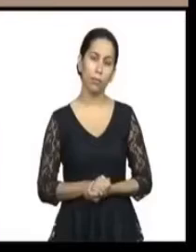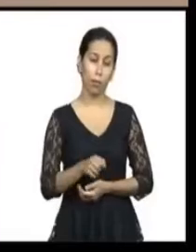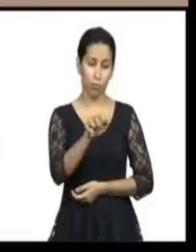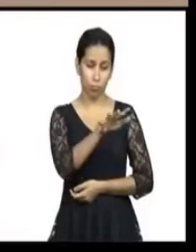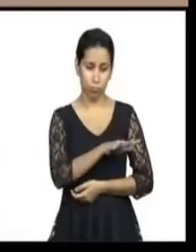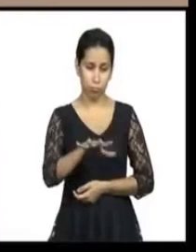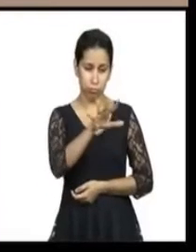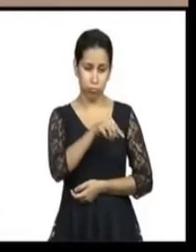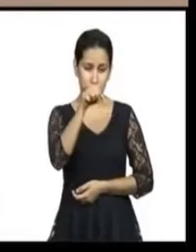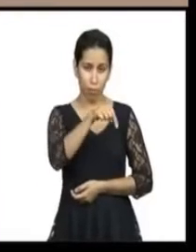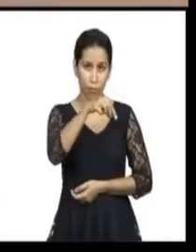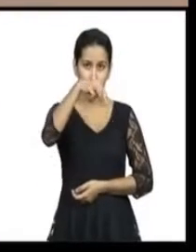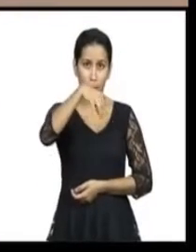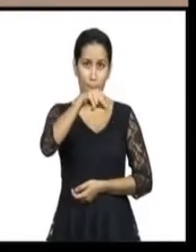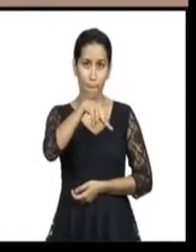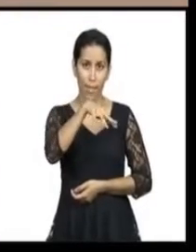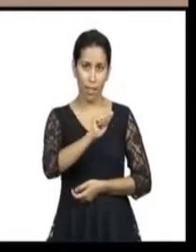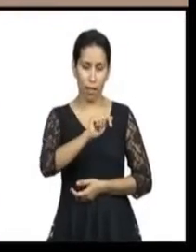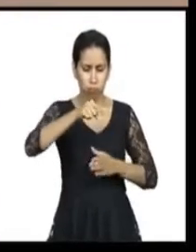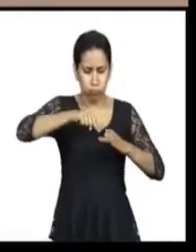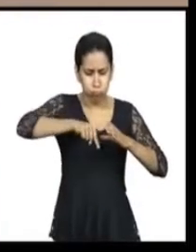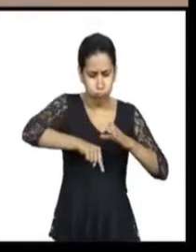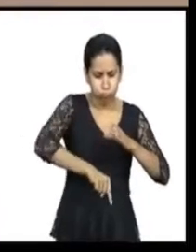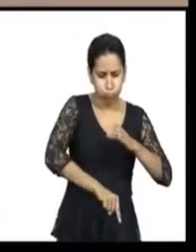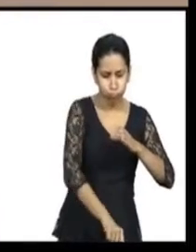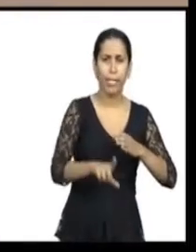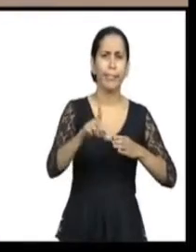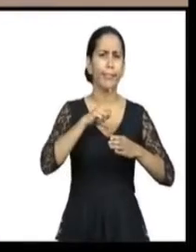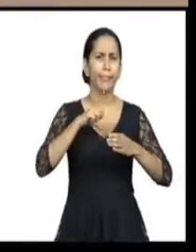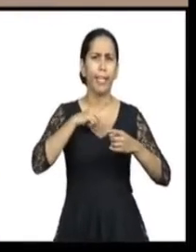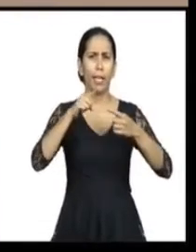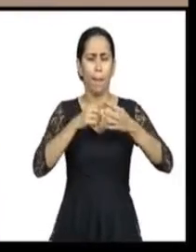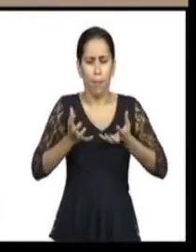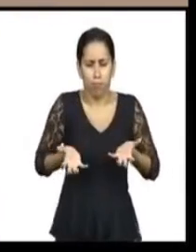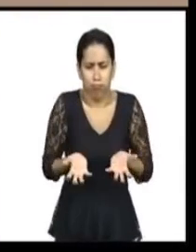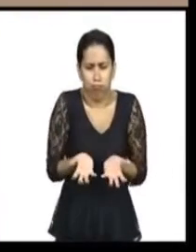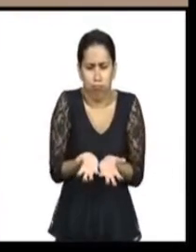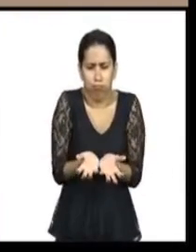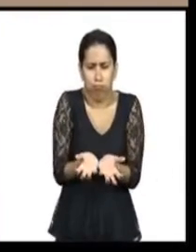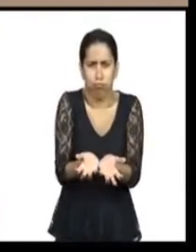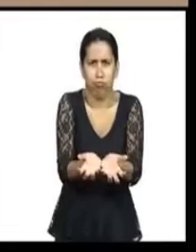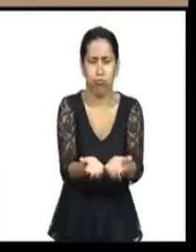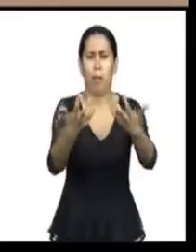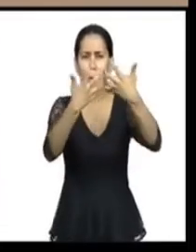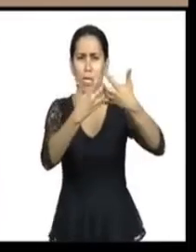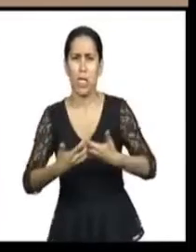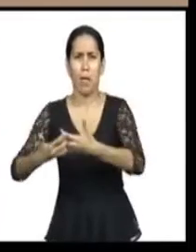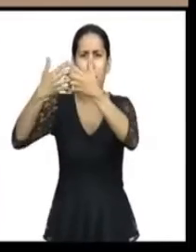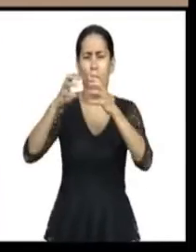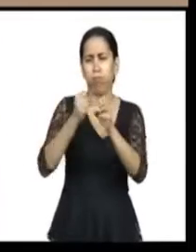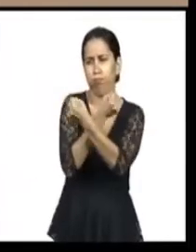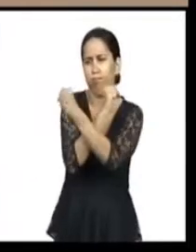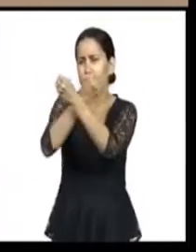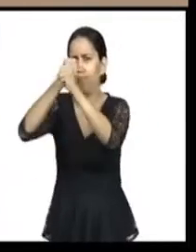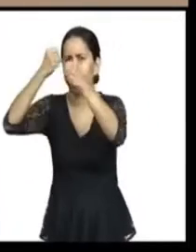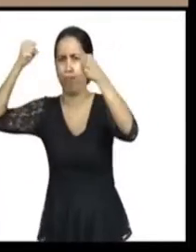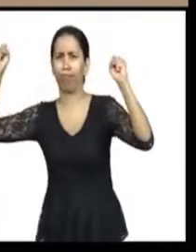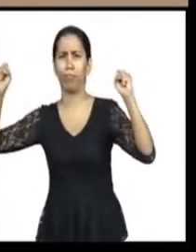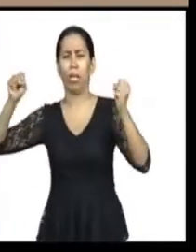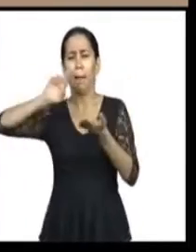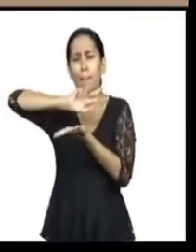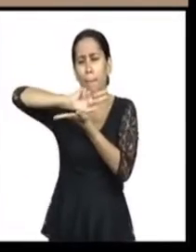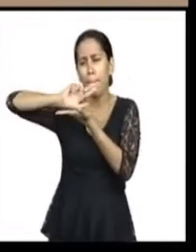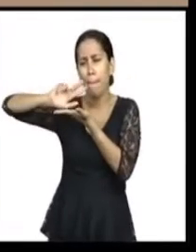Em uma mina de superfície transitam caminhões, tratores, escavadeiras, além de outros veículos. Cada um exige